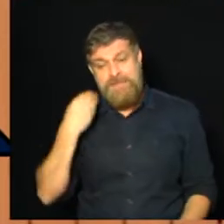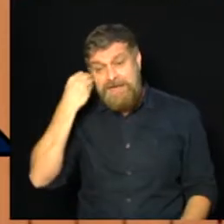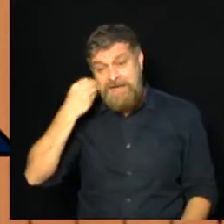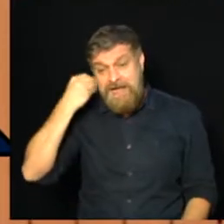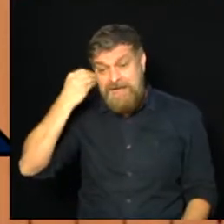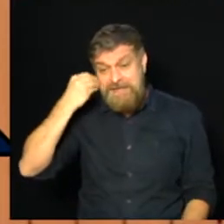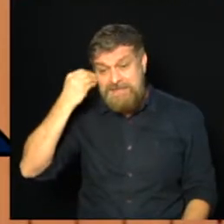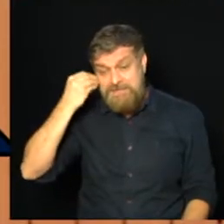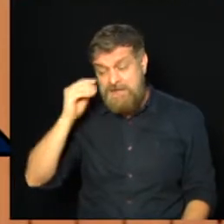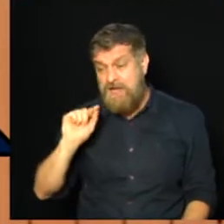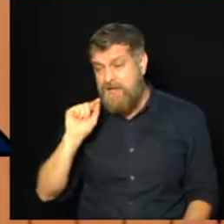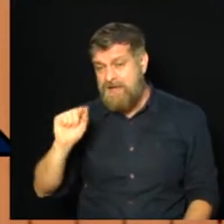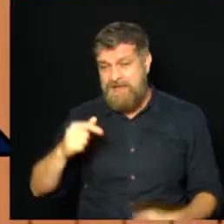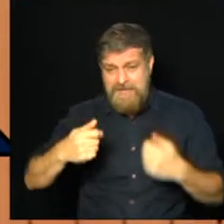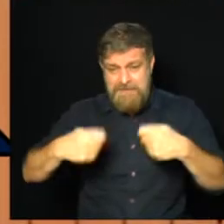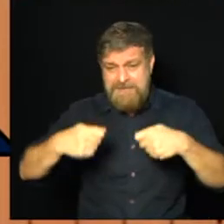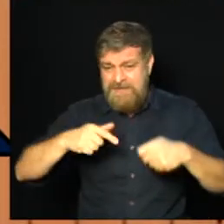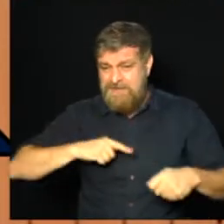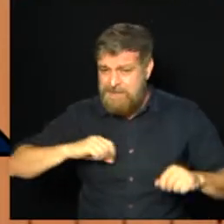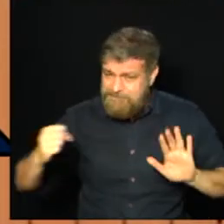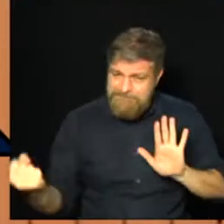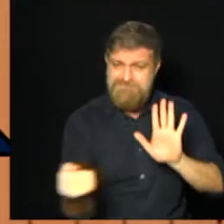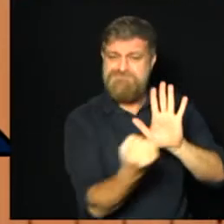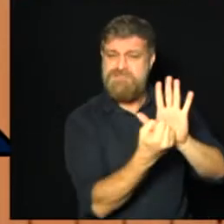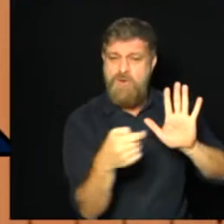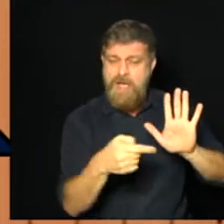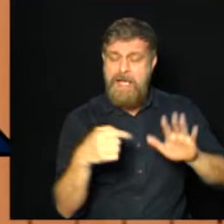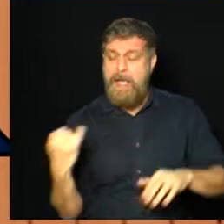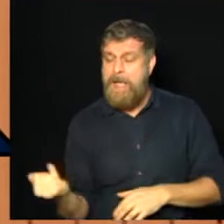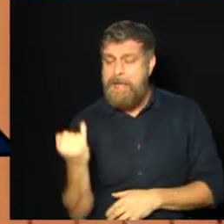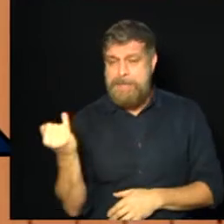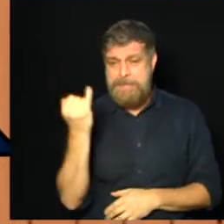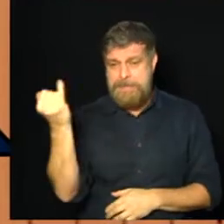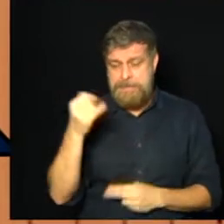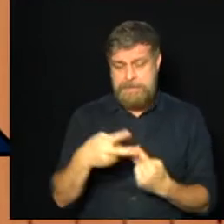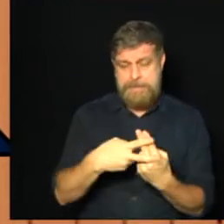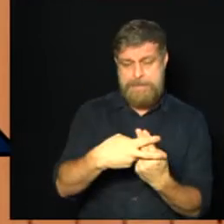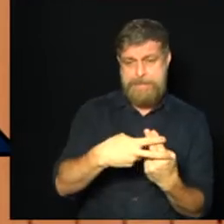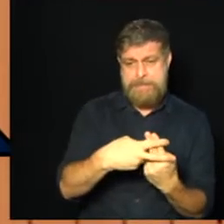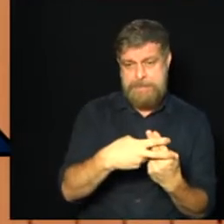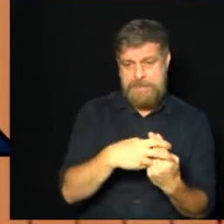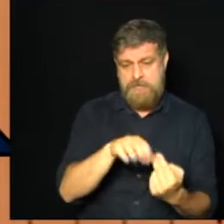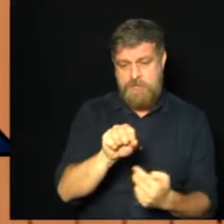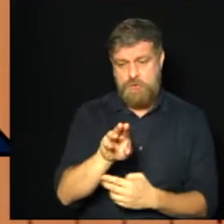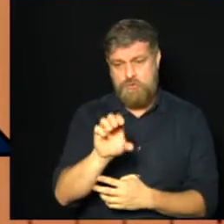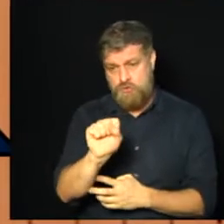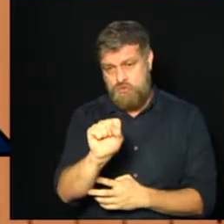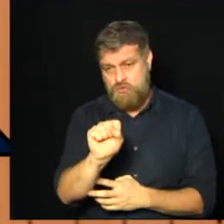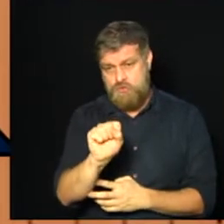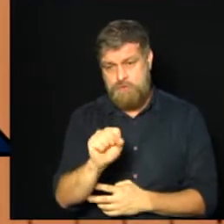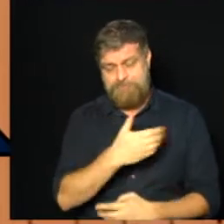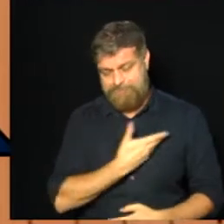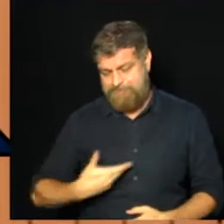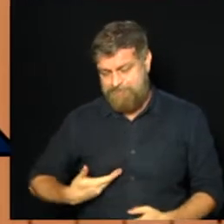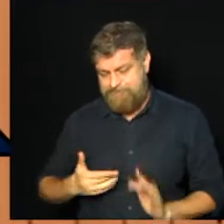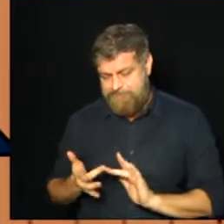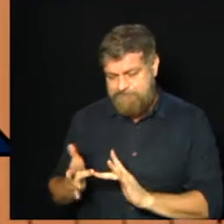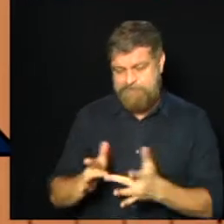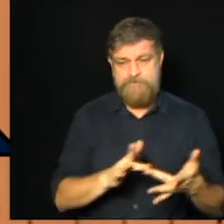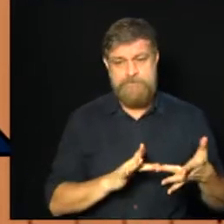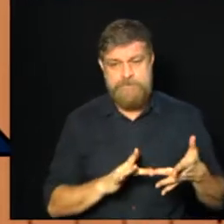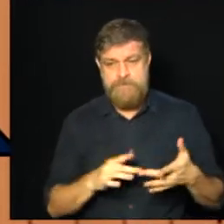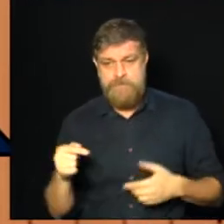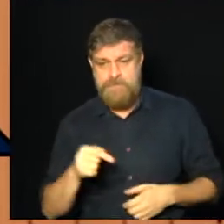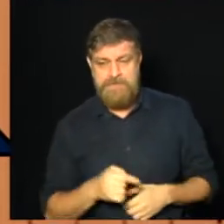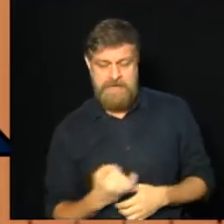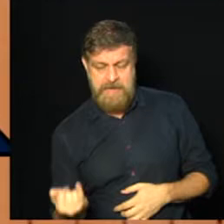experiência que deveria servir como lição sobre a importância de um sistema público de saúde integrado, a importância de um sistema